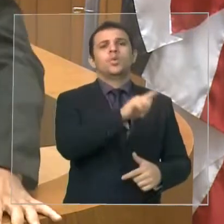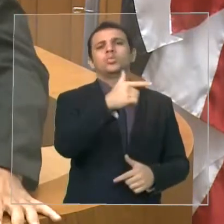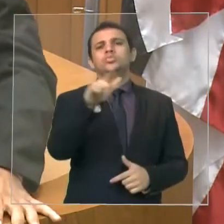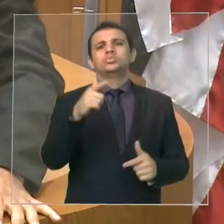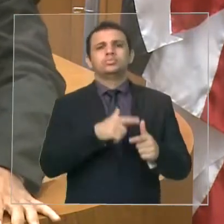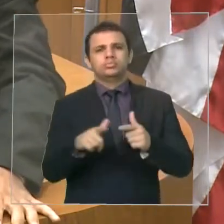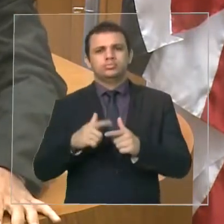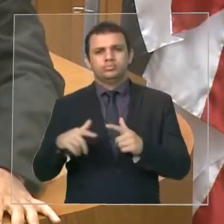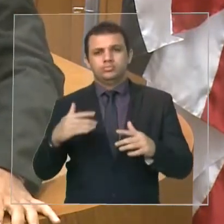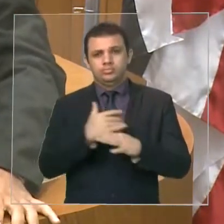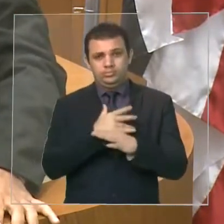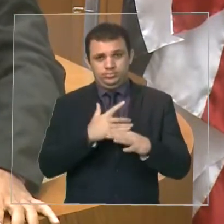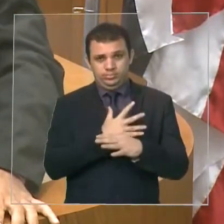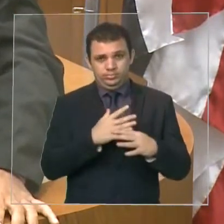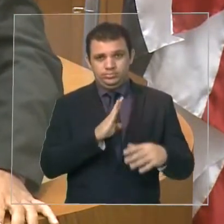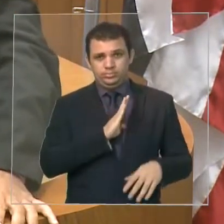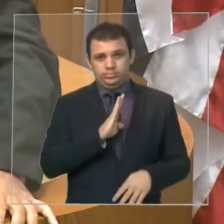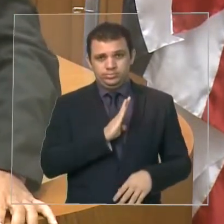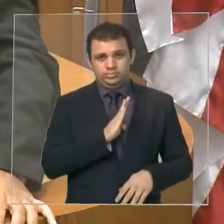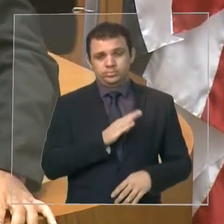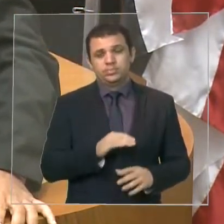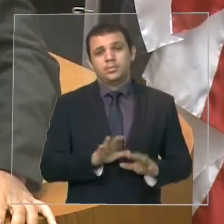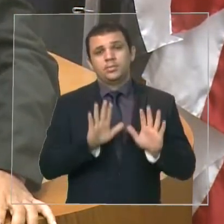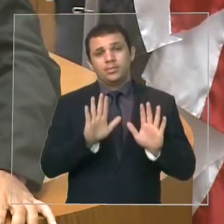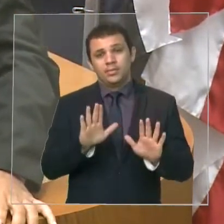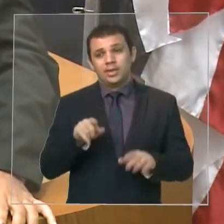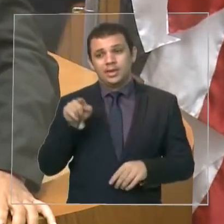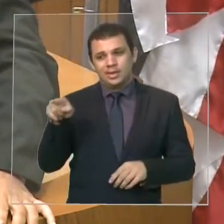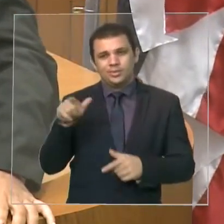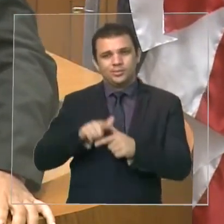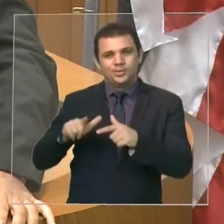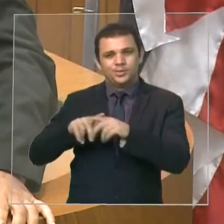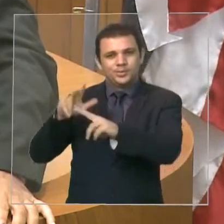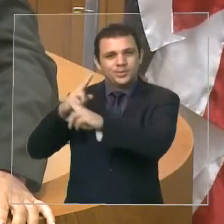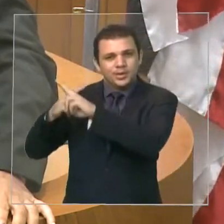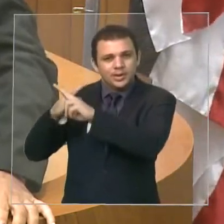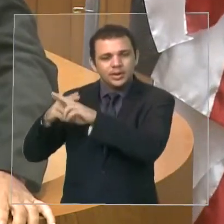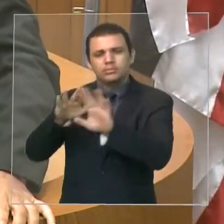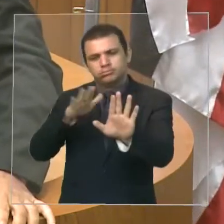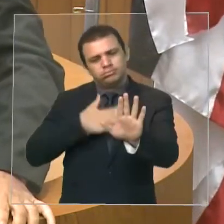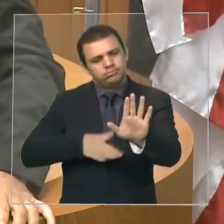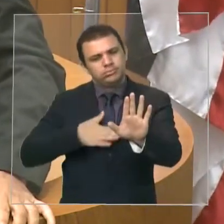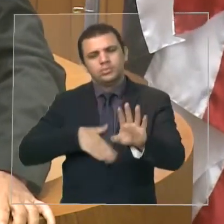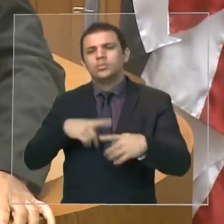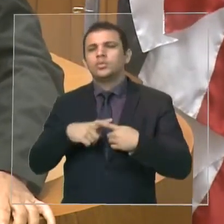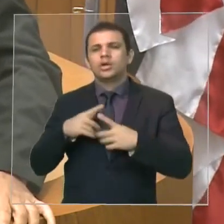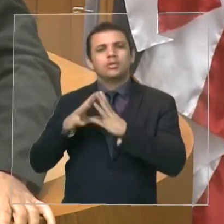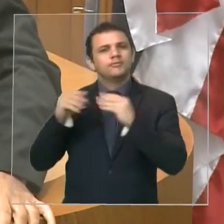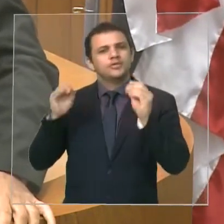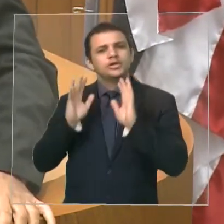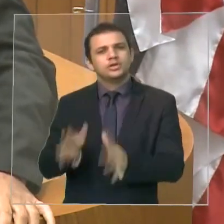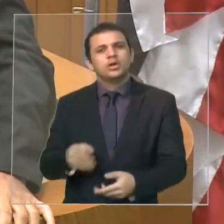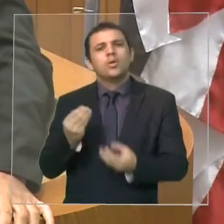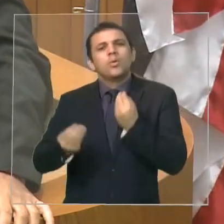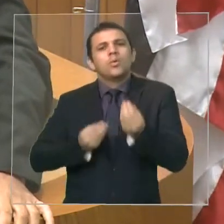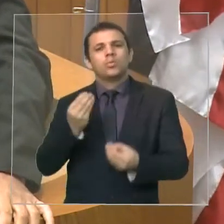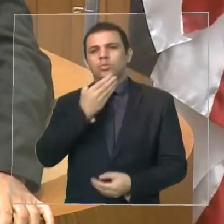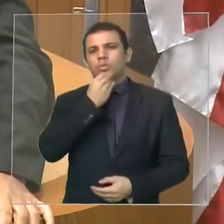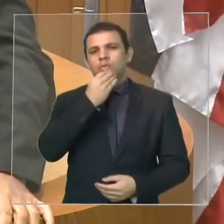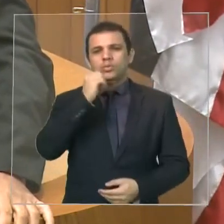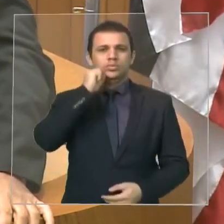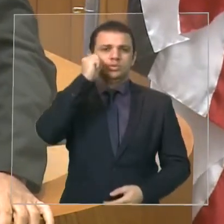Bacabal. Agora, esse da Caixa Econômica, deputado Carlinhos, fique tranquilo, porque já está resolvido com a ajuda do senador João